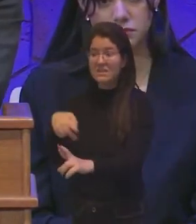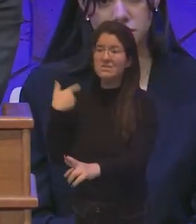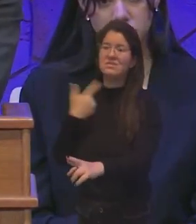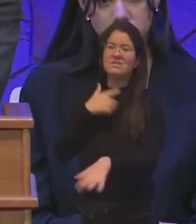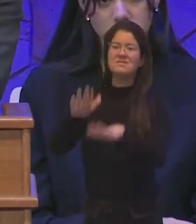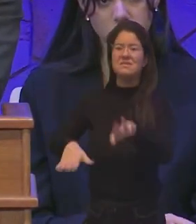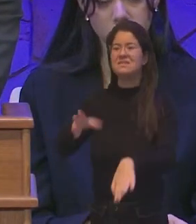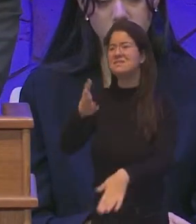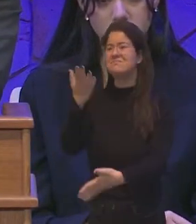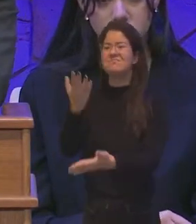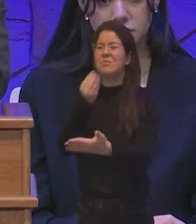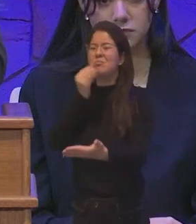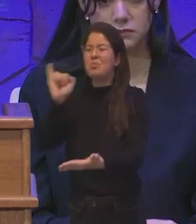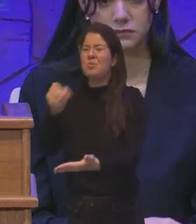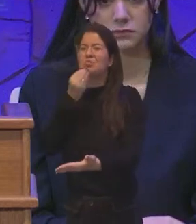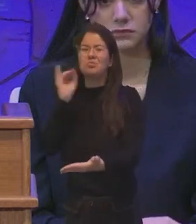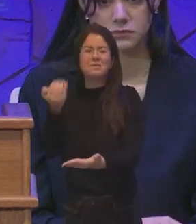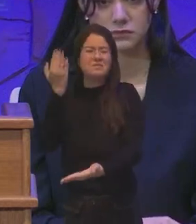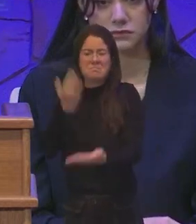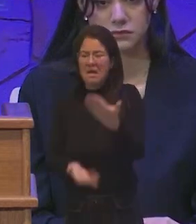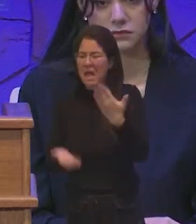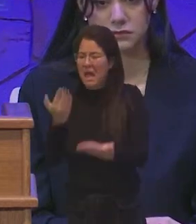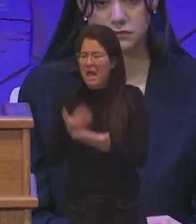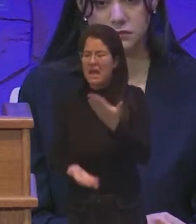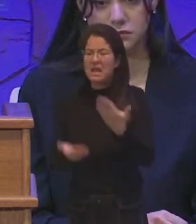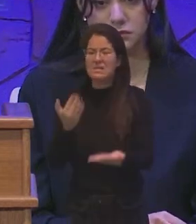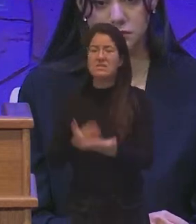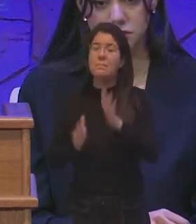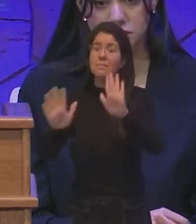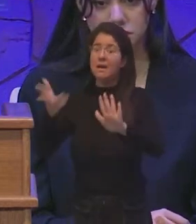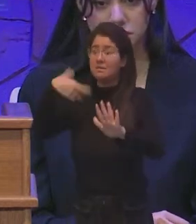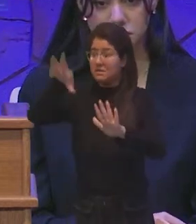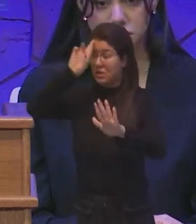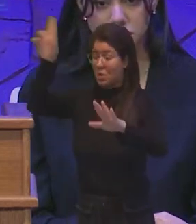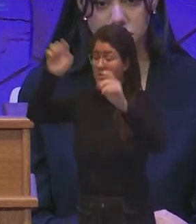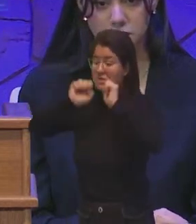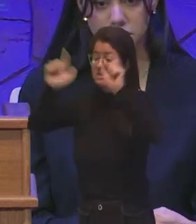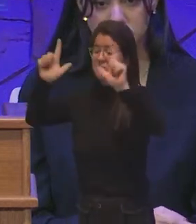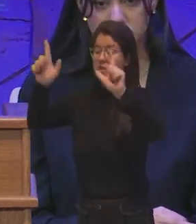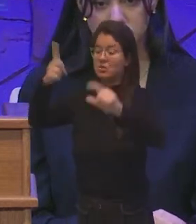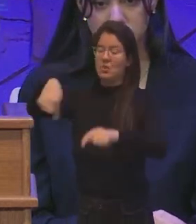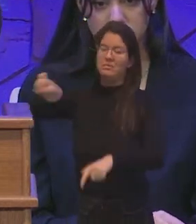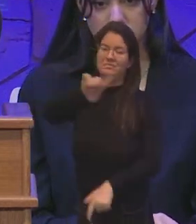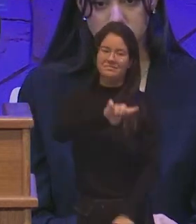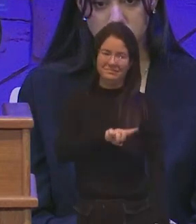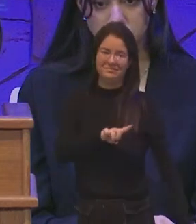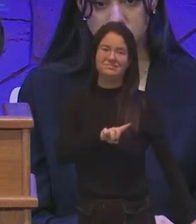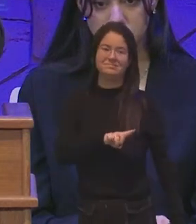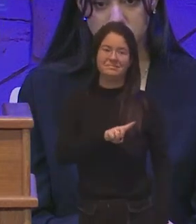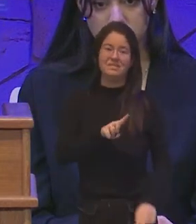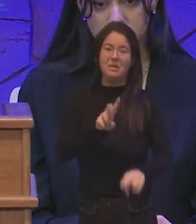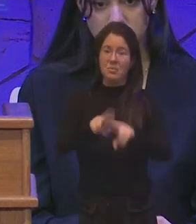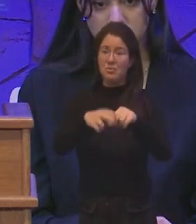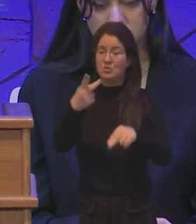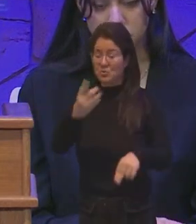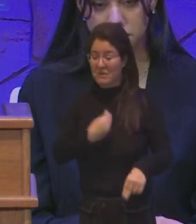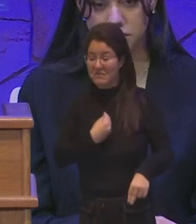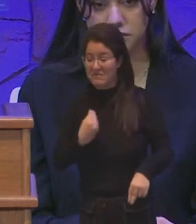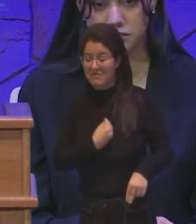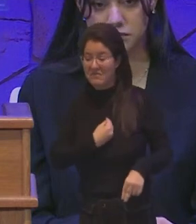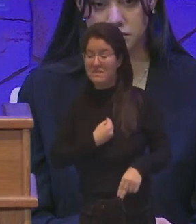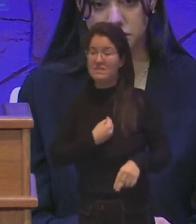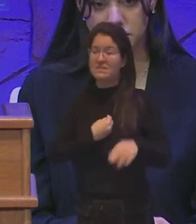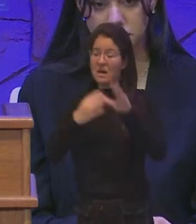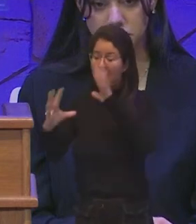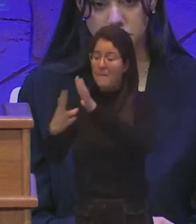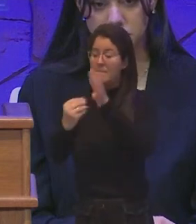oportunidade. O Senhor tem nos despertado essa noite, para que através da nossa vida, da sua vida, você resplandeça a